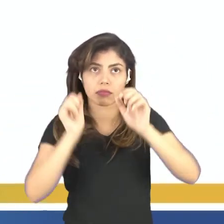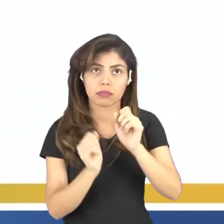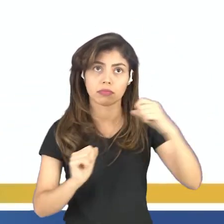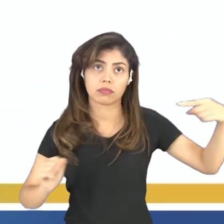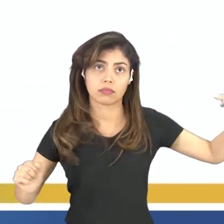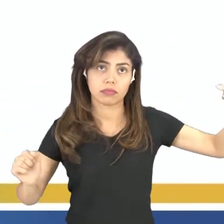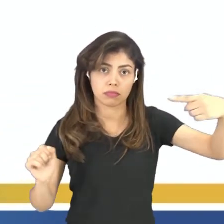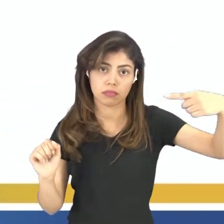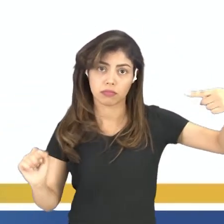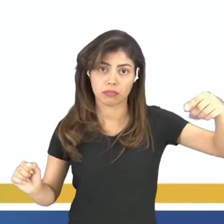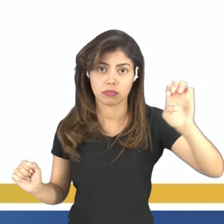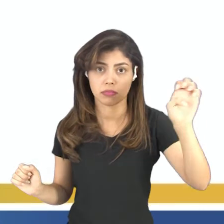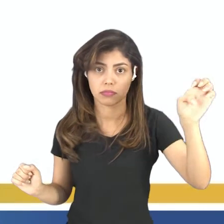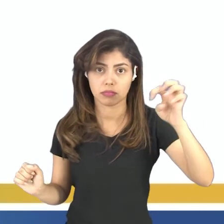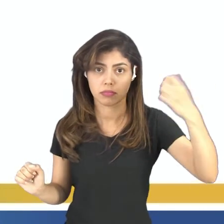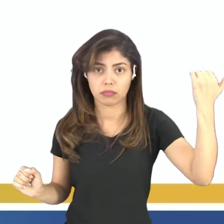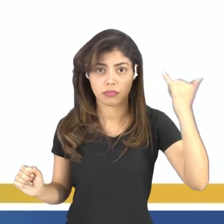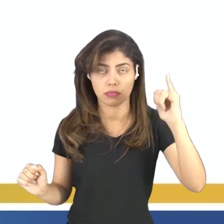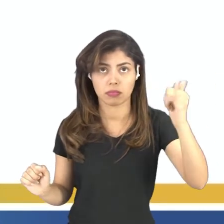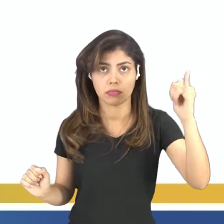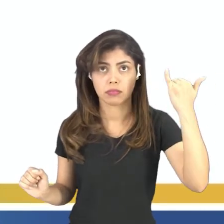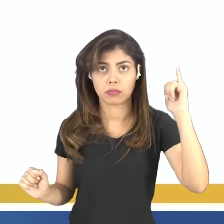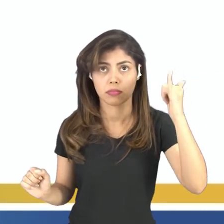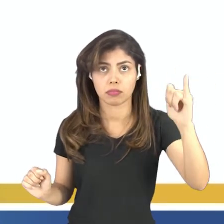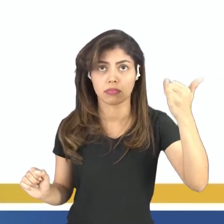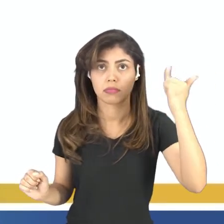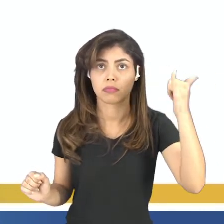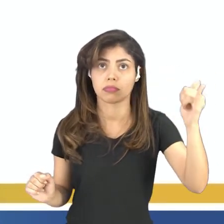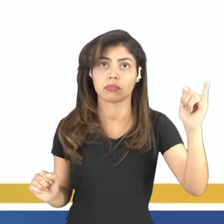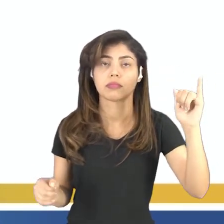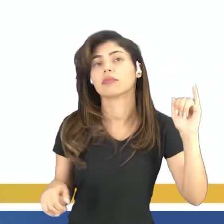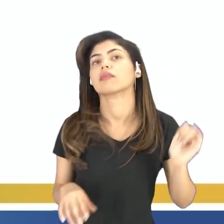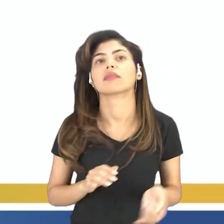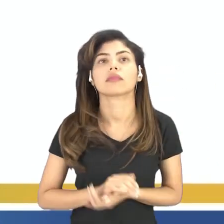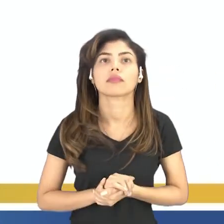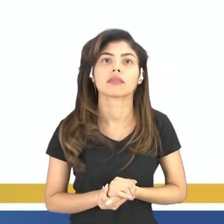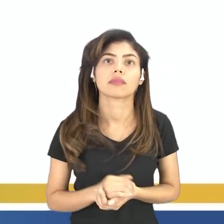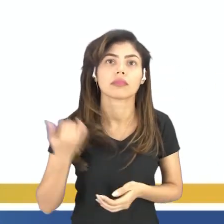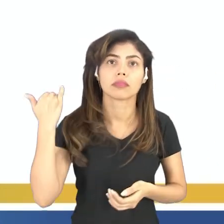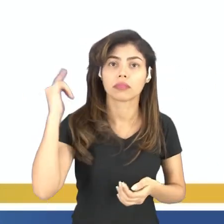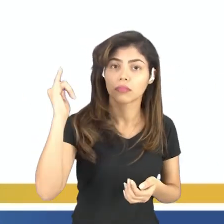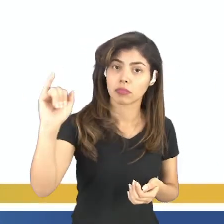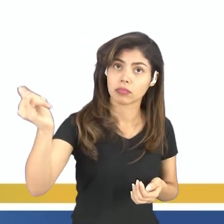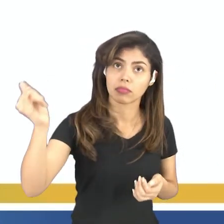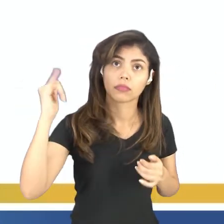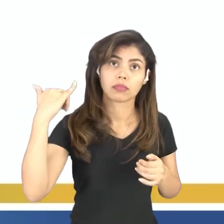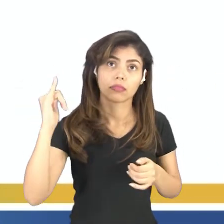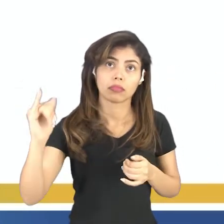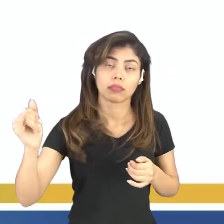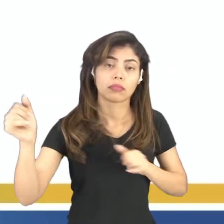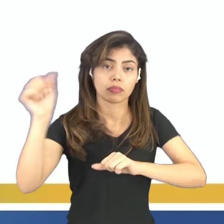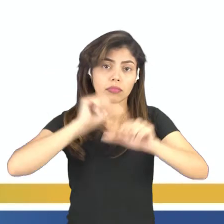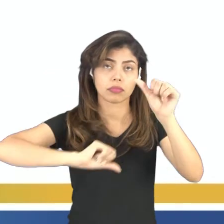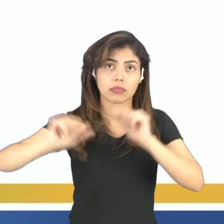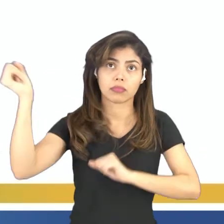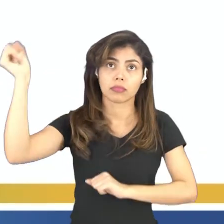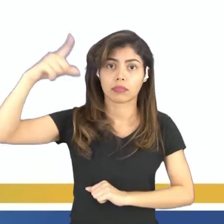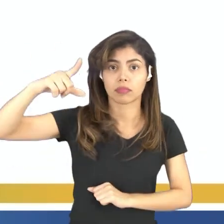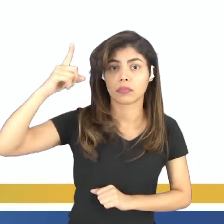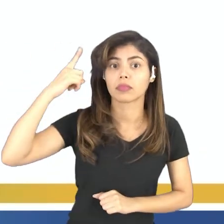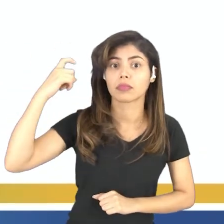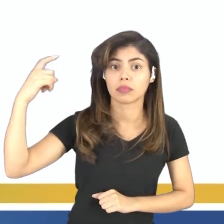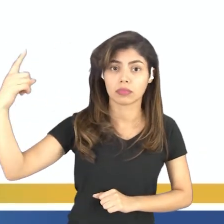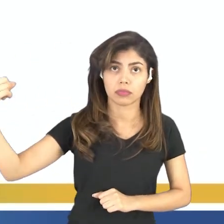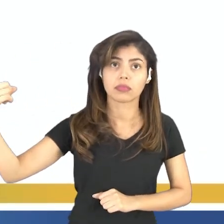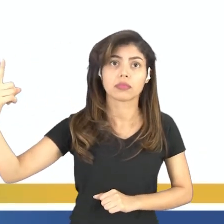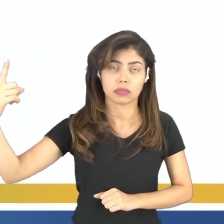converter em energia luminosa e sonora, que é para isso que a televisão serve, e eu tenho lá atrás, se vocês passarem a mãozinha atrás da televisão, em volta